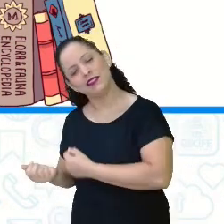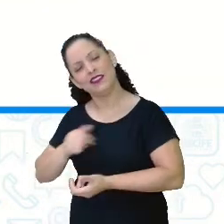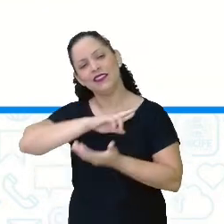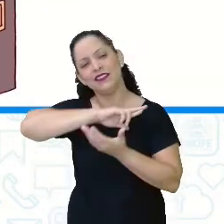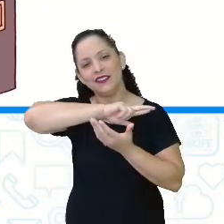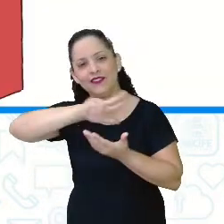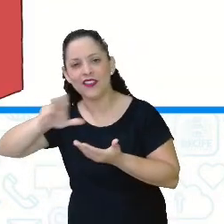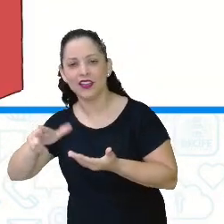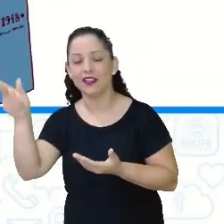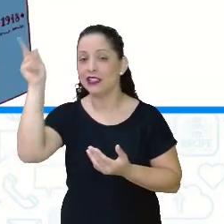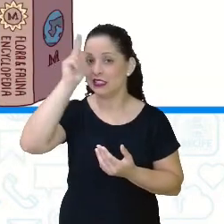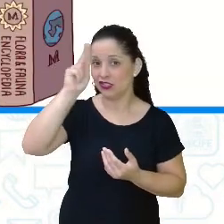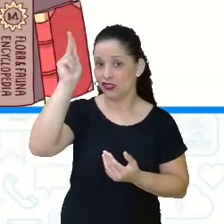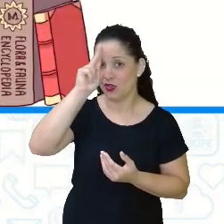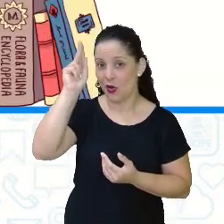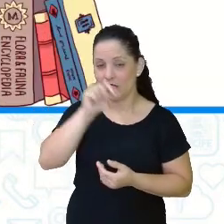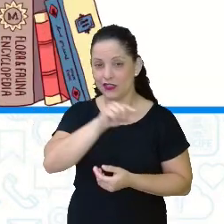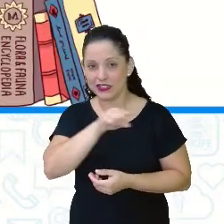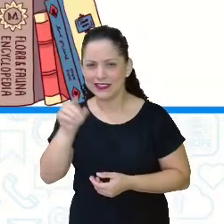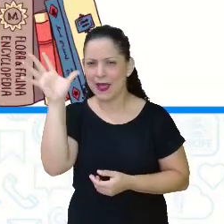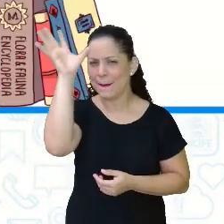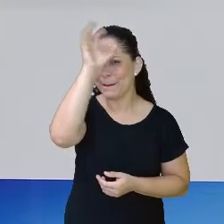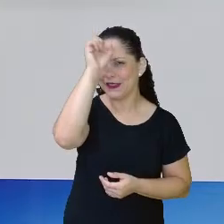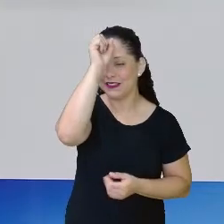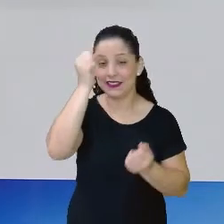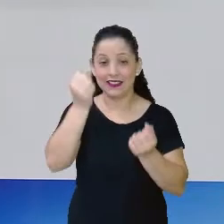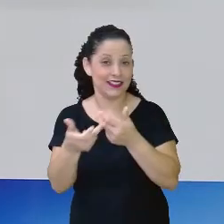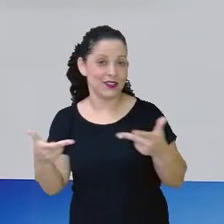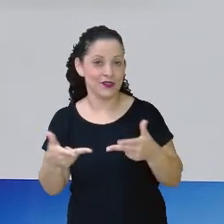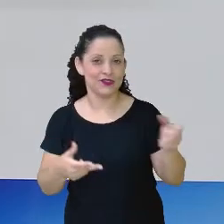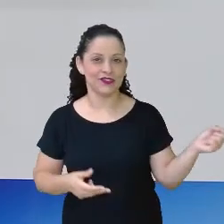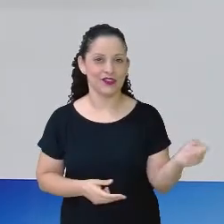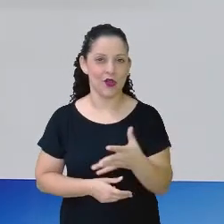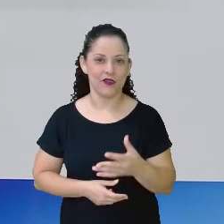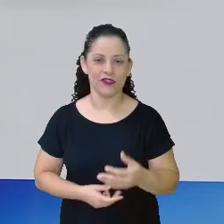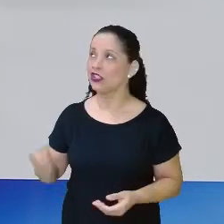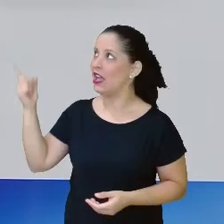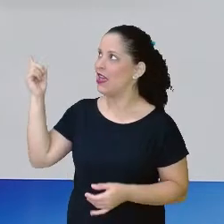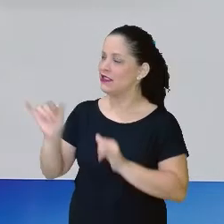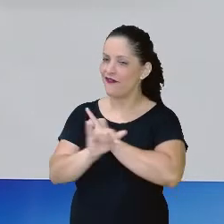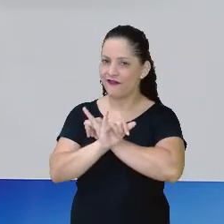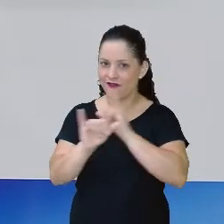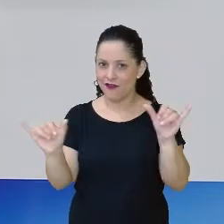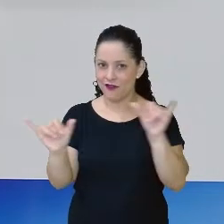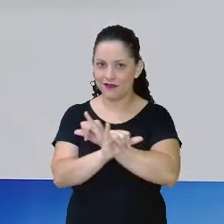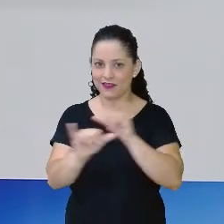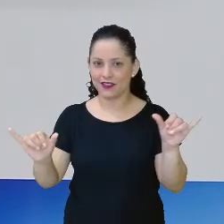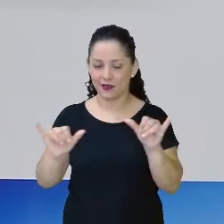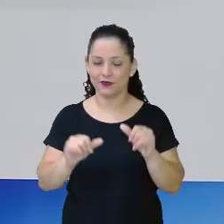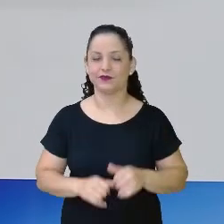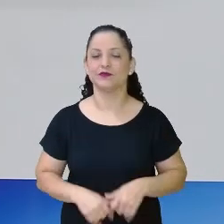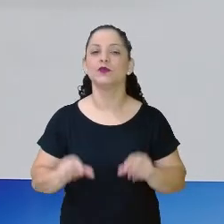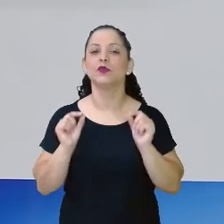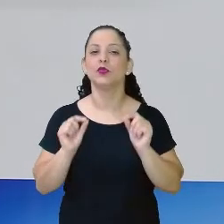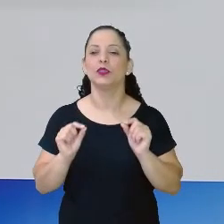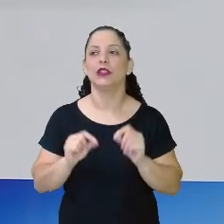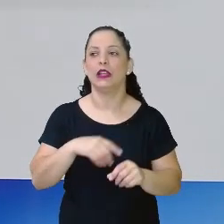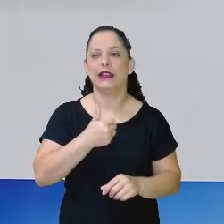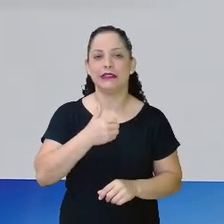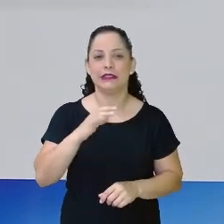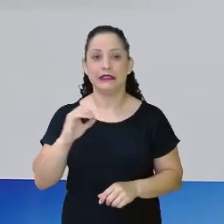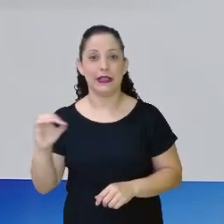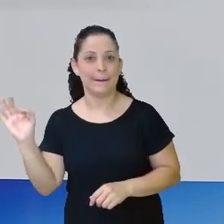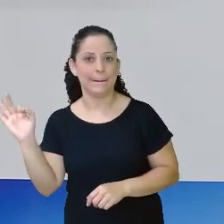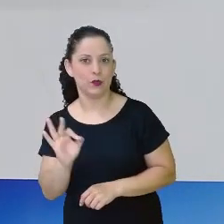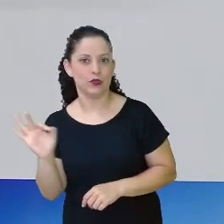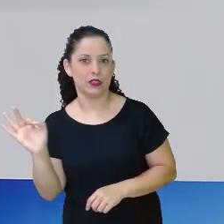outros. Então, olha aí, você já está aprendendo também coisas novas, tá? Essa informação não é 100% verificável, porque é uma